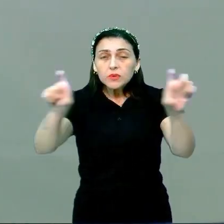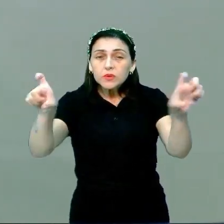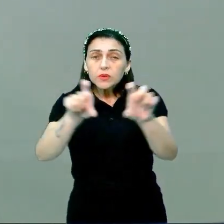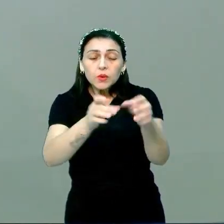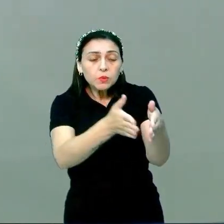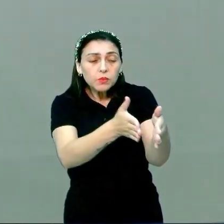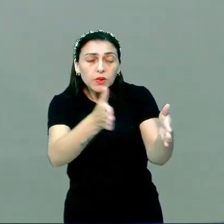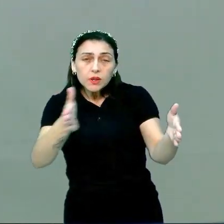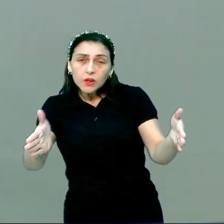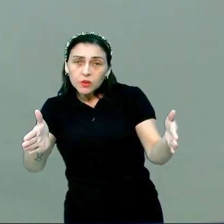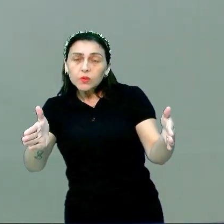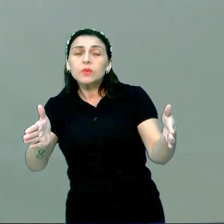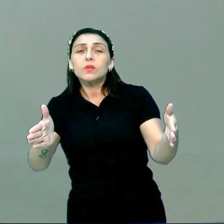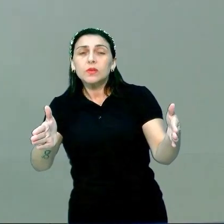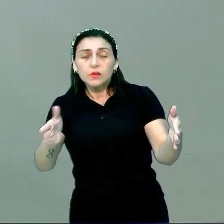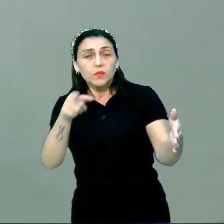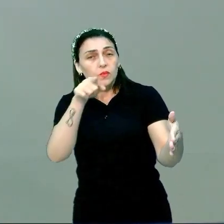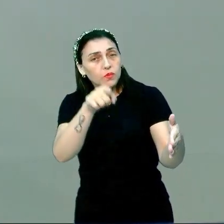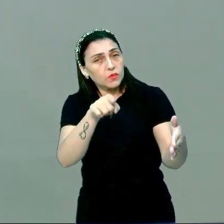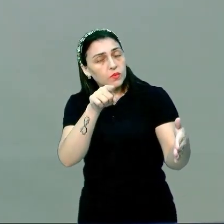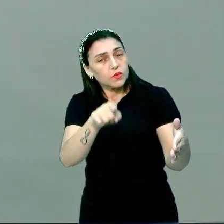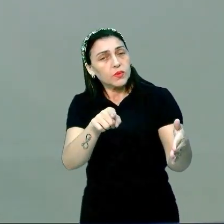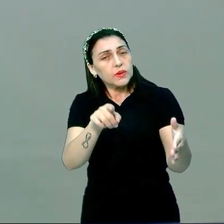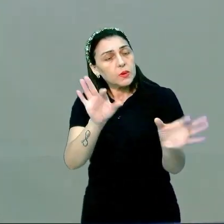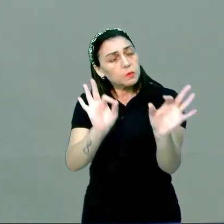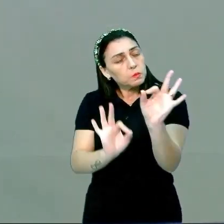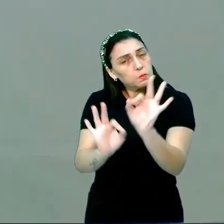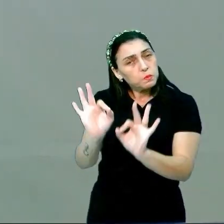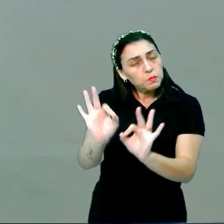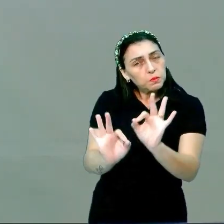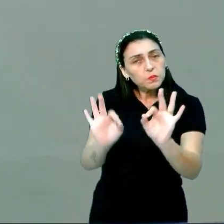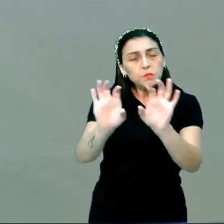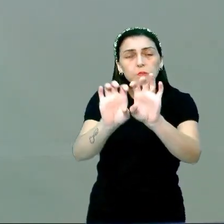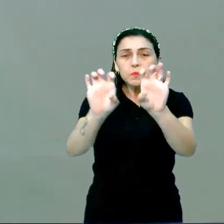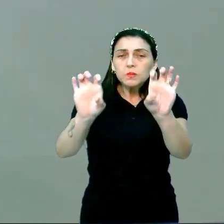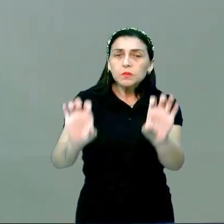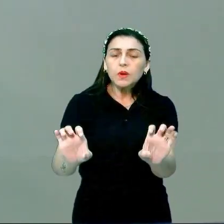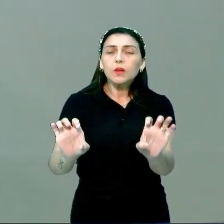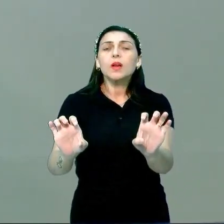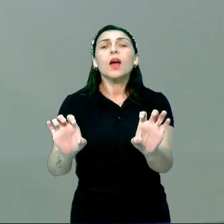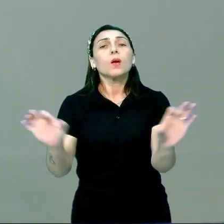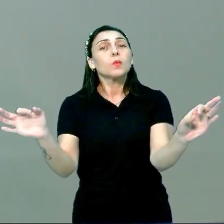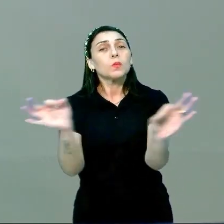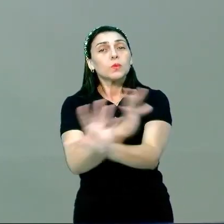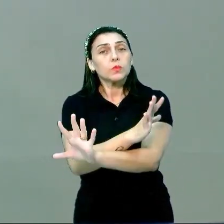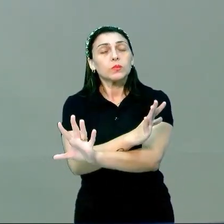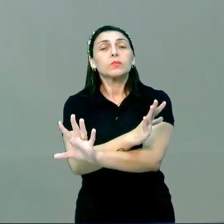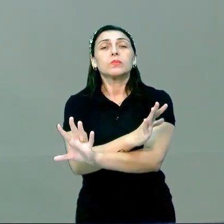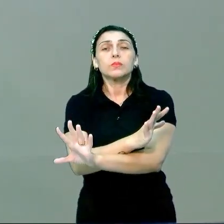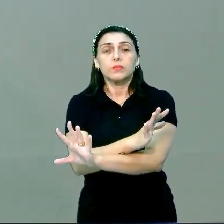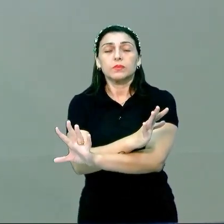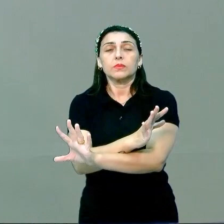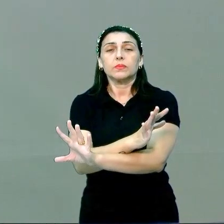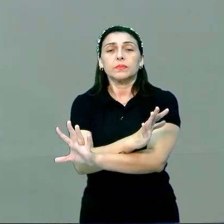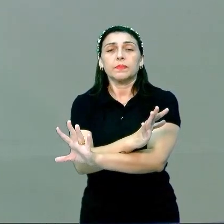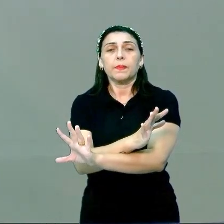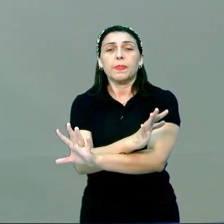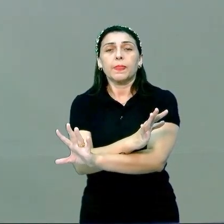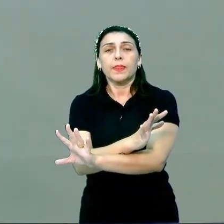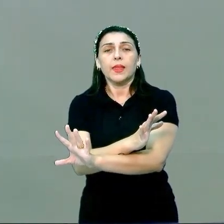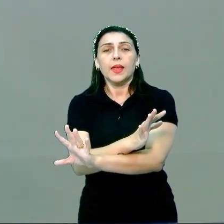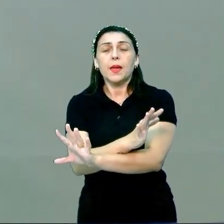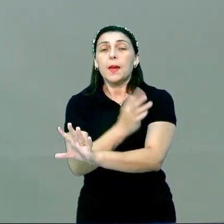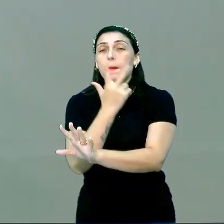os períodos, as orações. Você estabelece, né, monta um esquema e chega a uma conclusão, né? Então, é meio